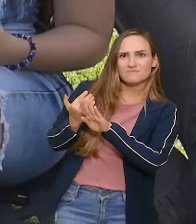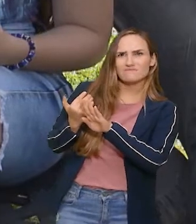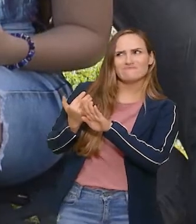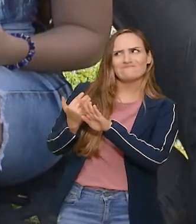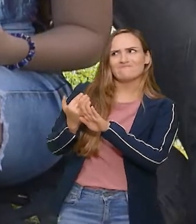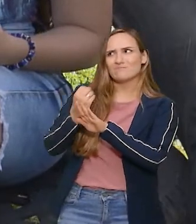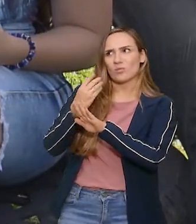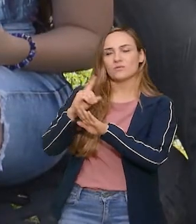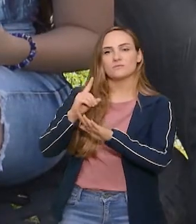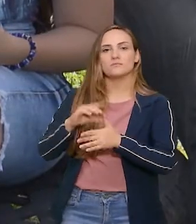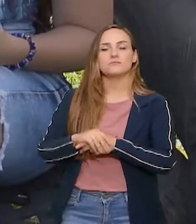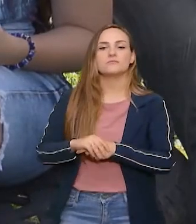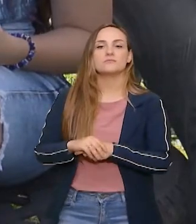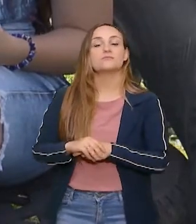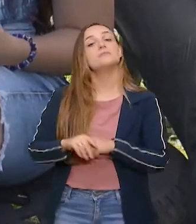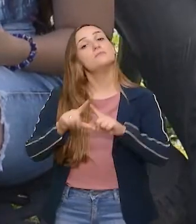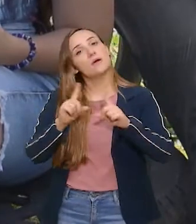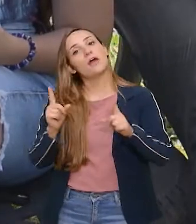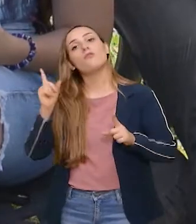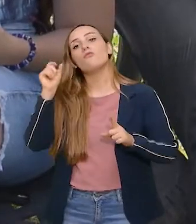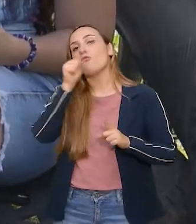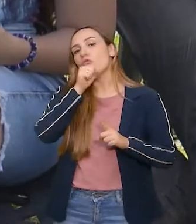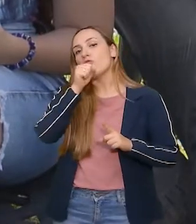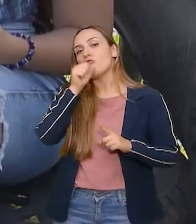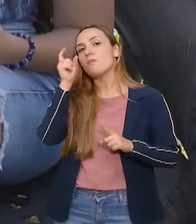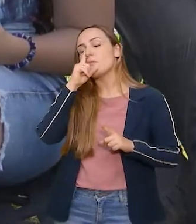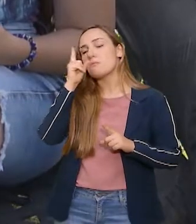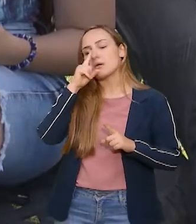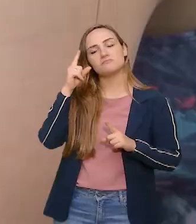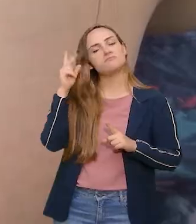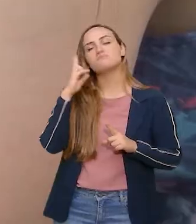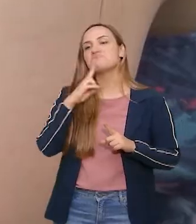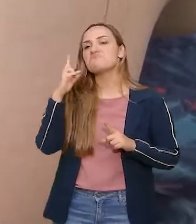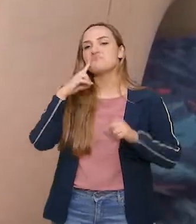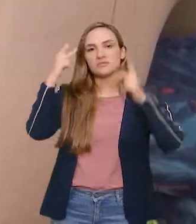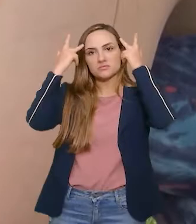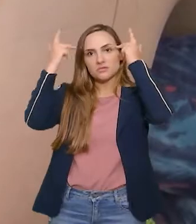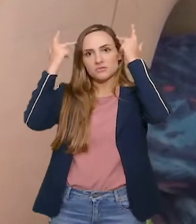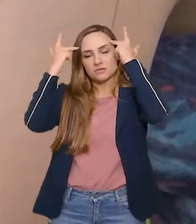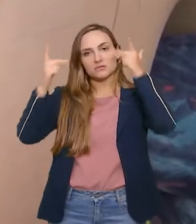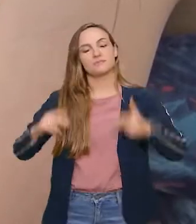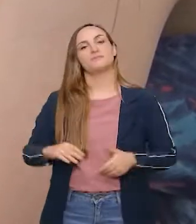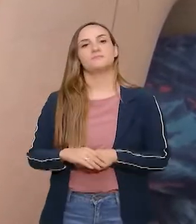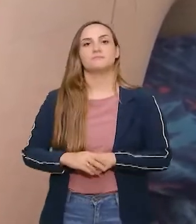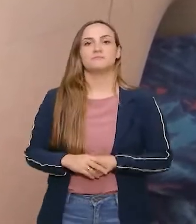muito certo, mas quando foi a minha avó, a minha mãe, ele ficou super tranquilo.